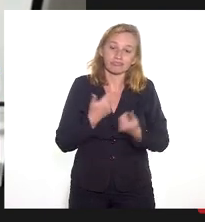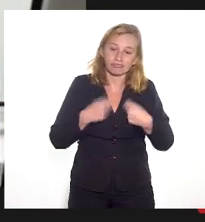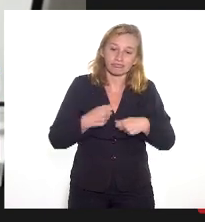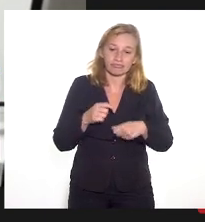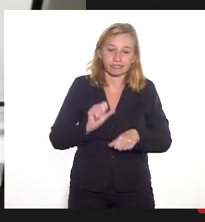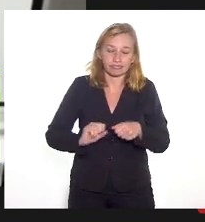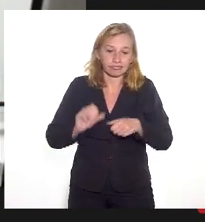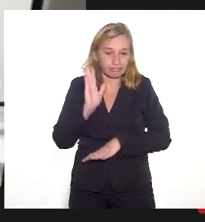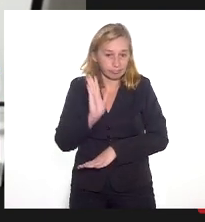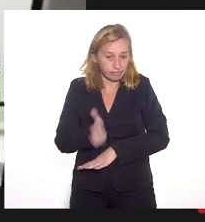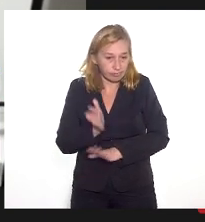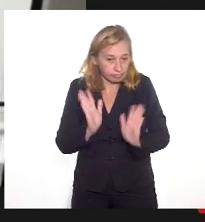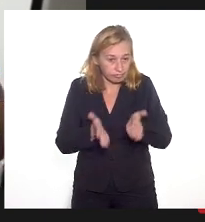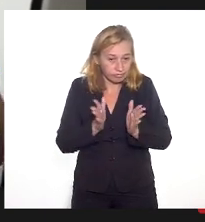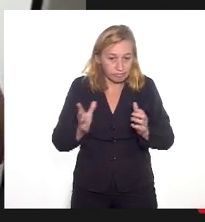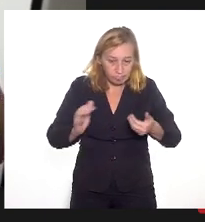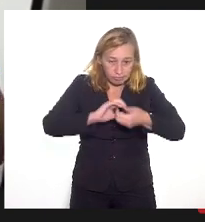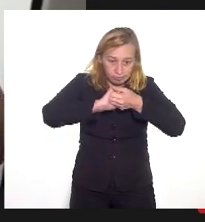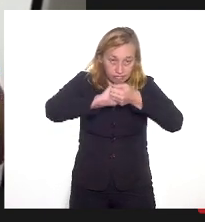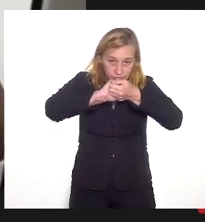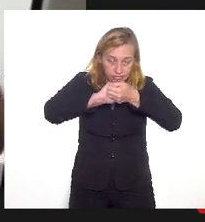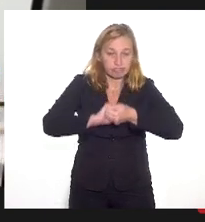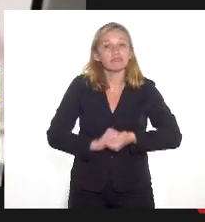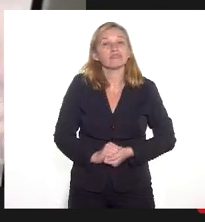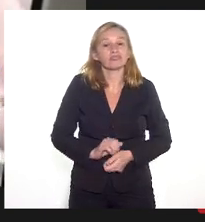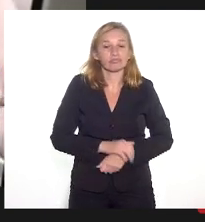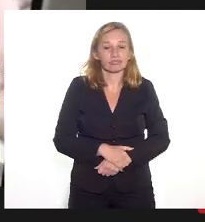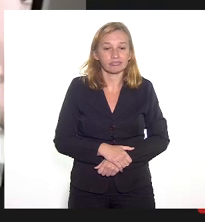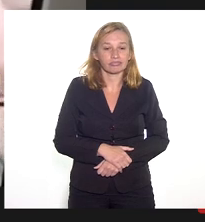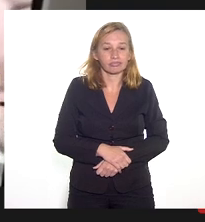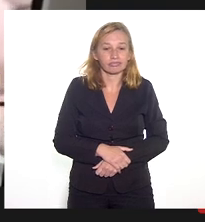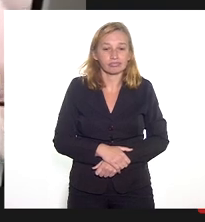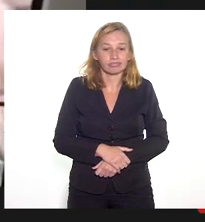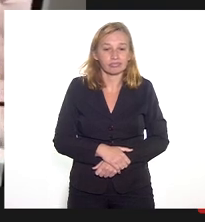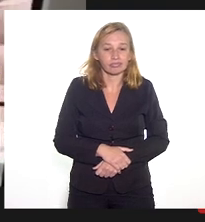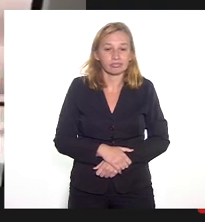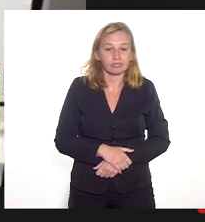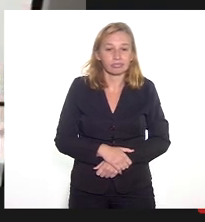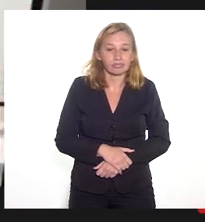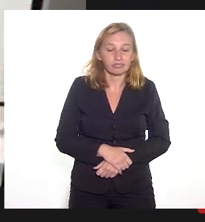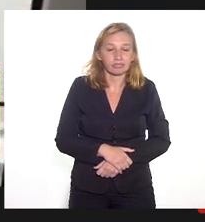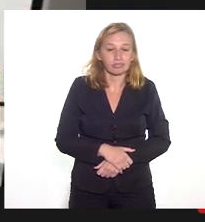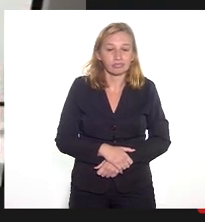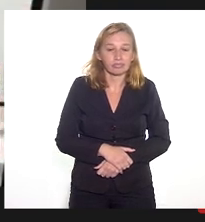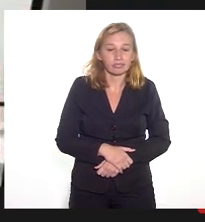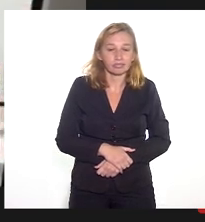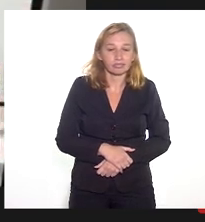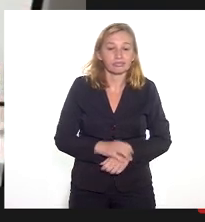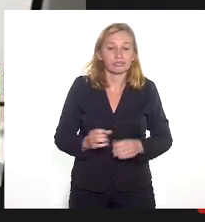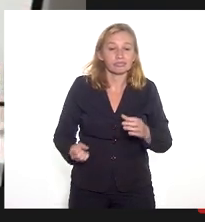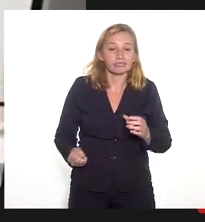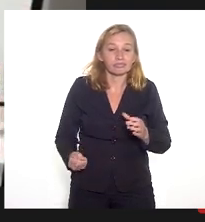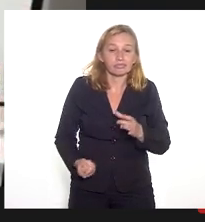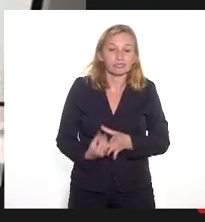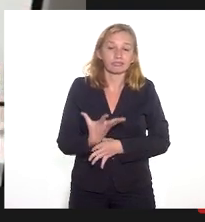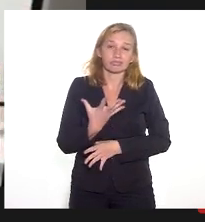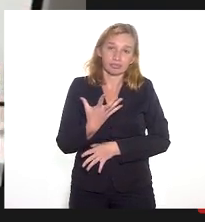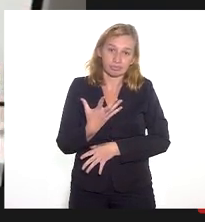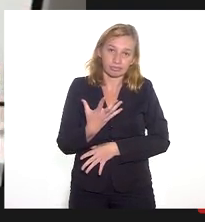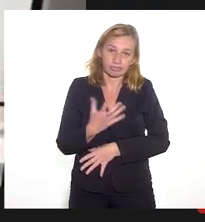hoje é todo mundo se unir, a gente se despir de algumas crenças e construir algo